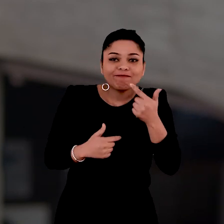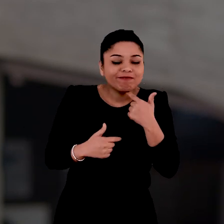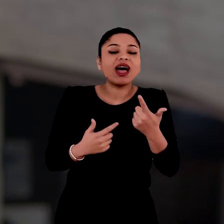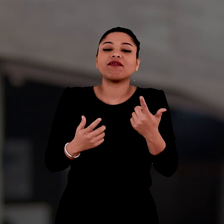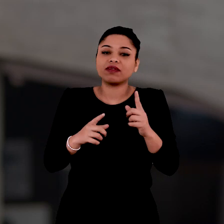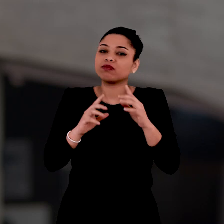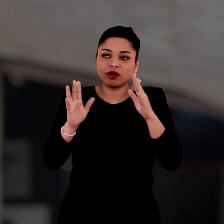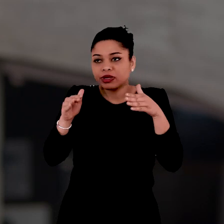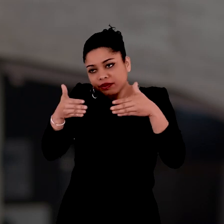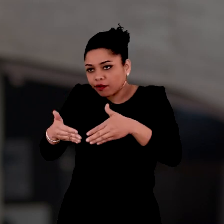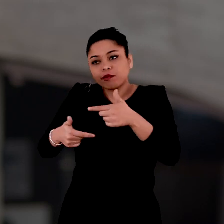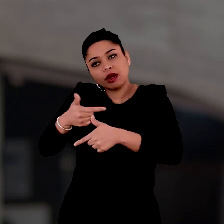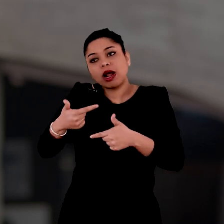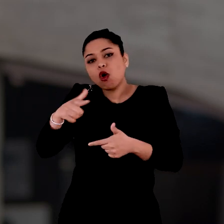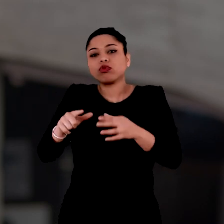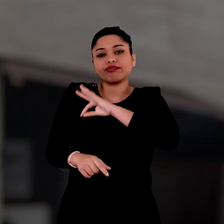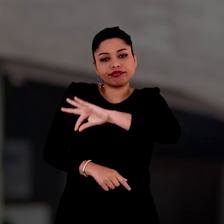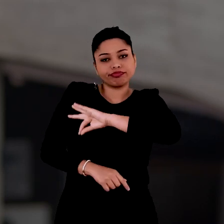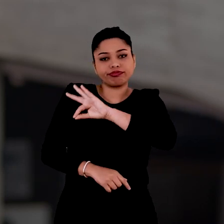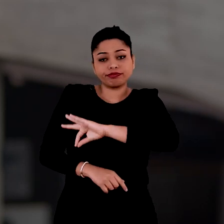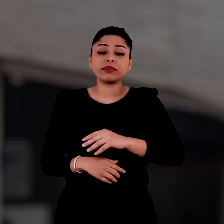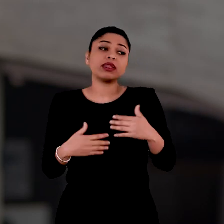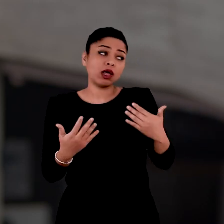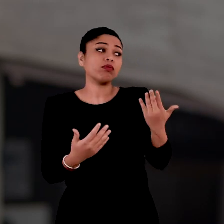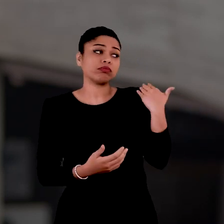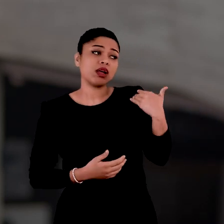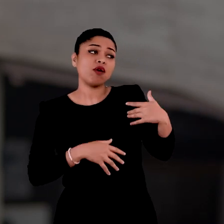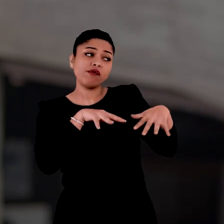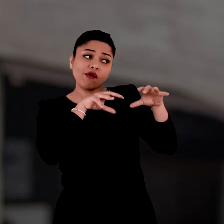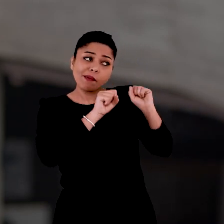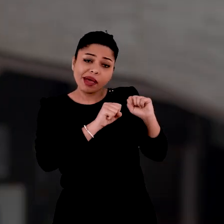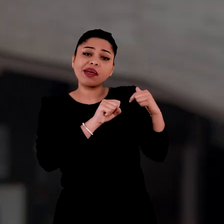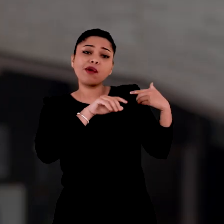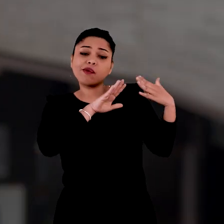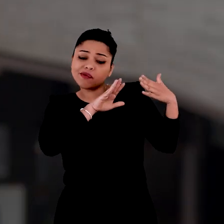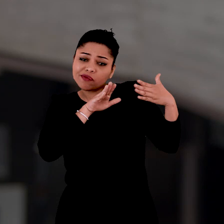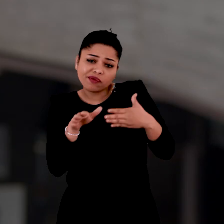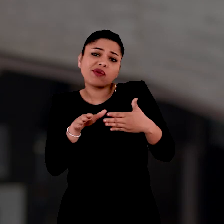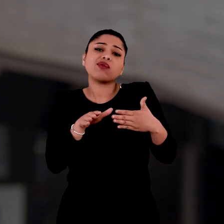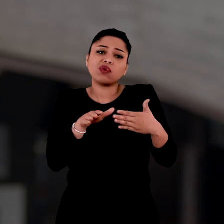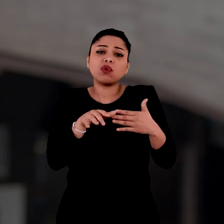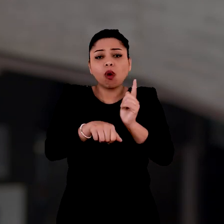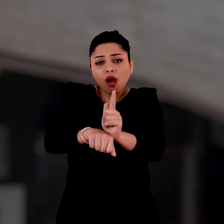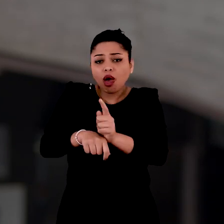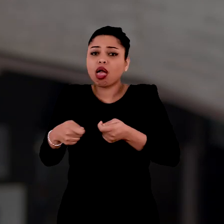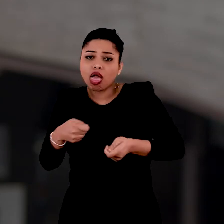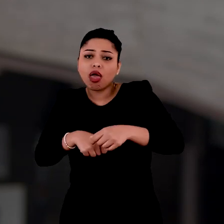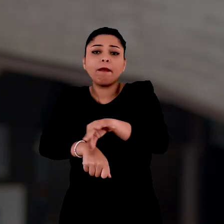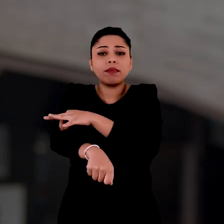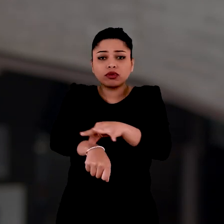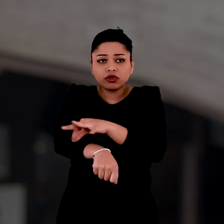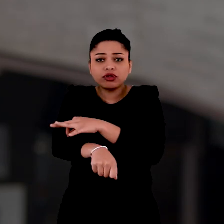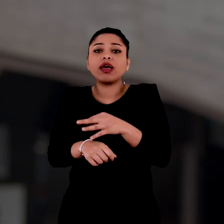de projetos, à engenharia consultiva, do que à arquitetura propriamente dita. Em 2007, a gente já começa a